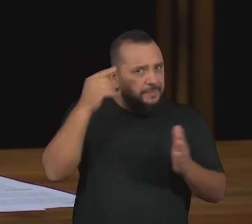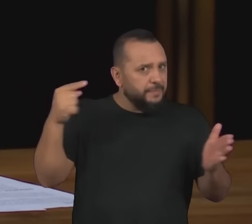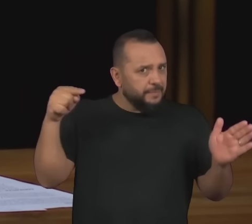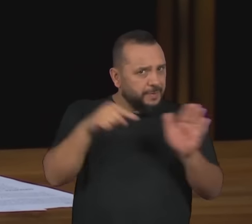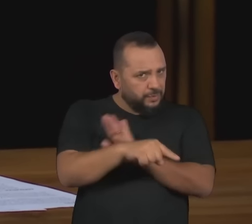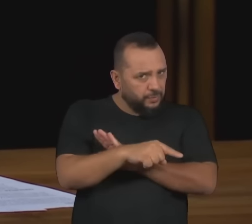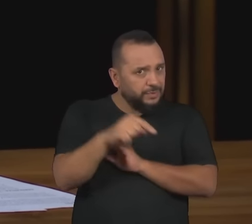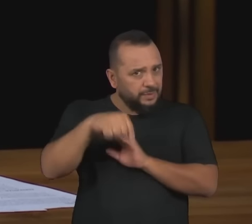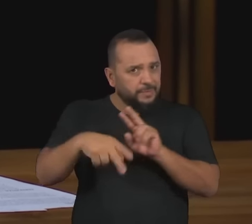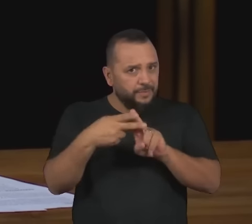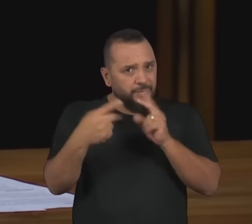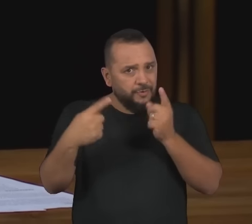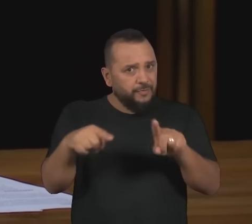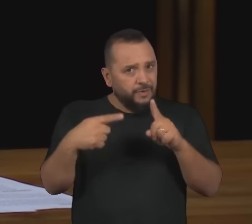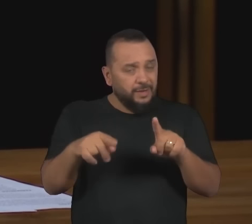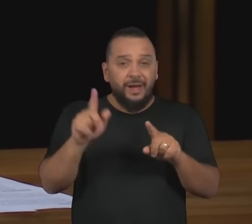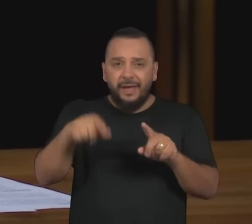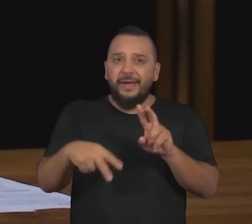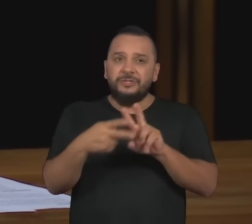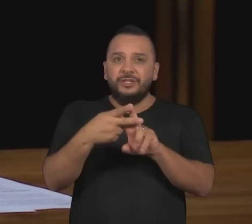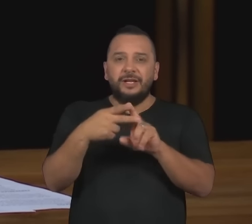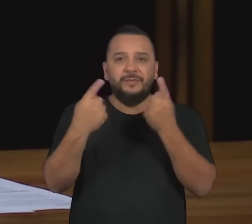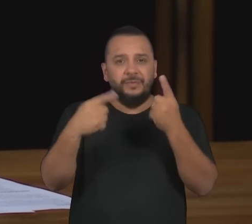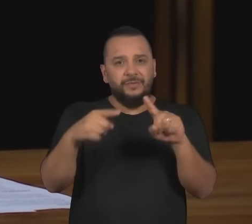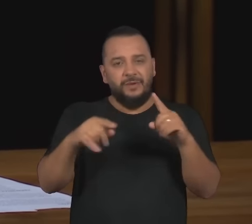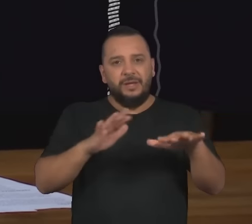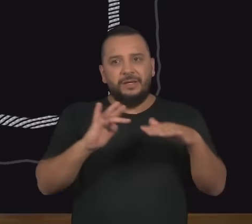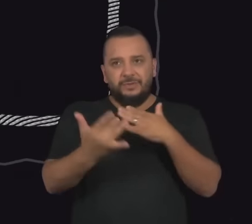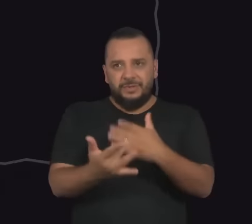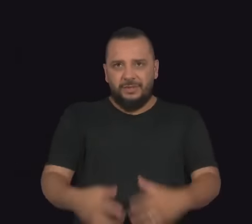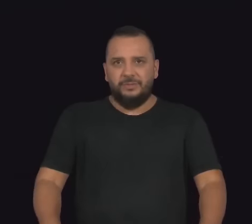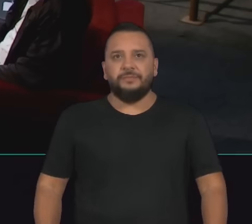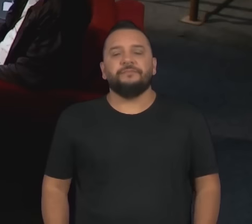pergunta no Provoca é só colocar a hashtag Provoca nas redes sociais.